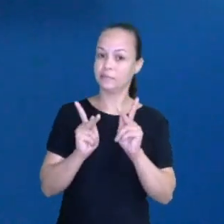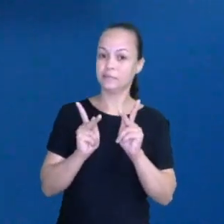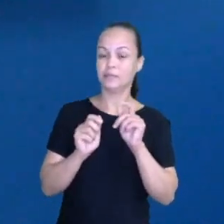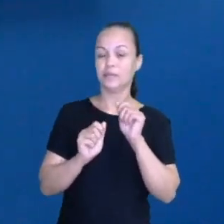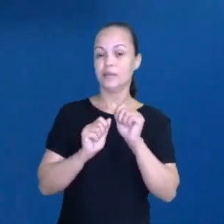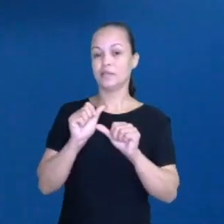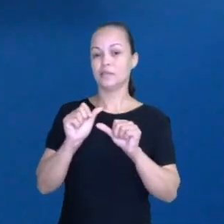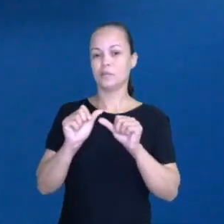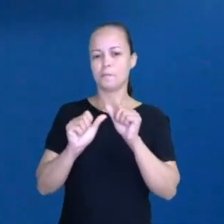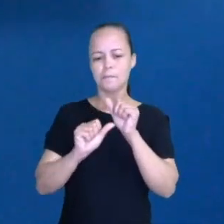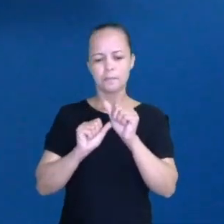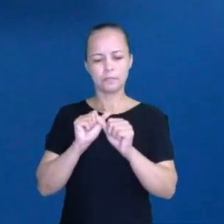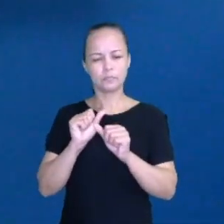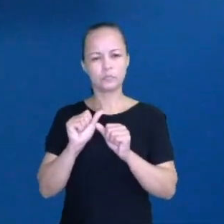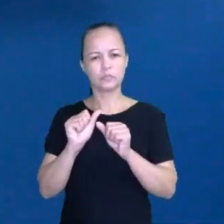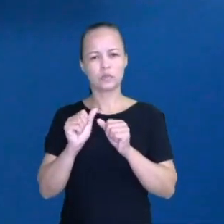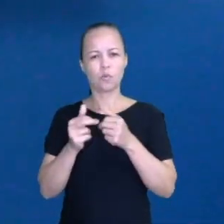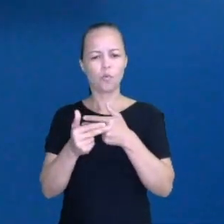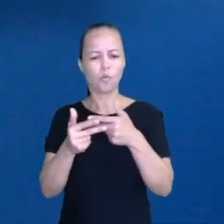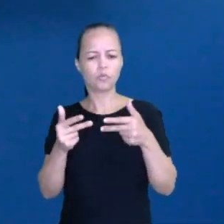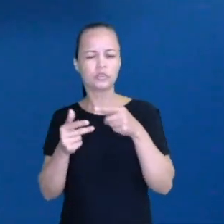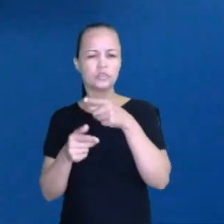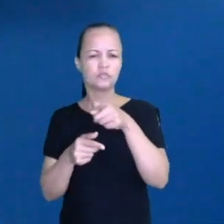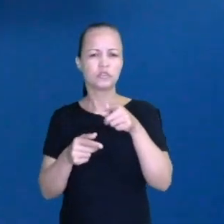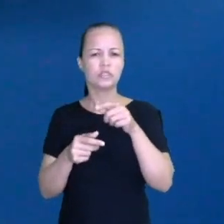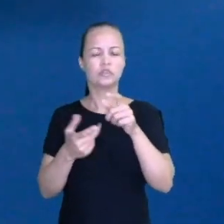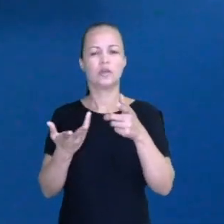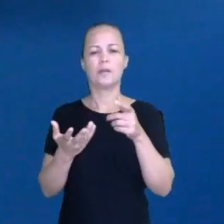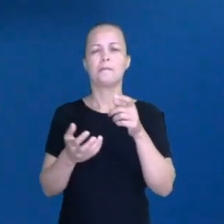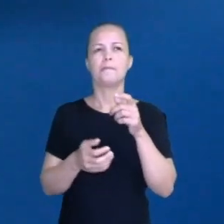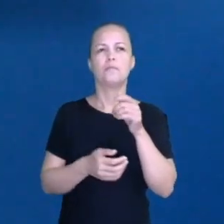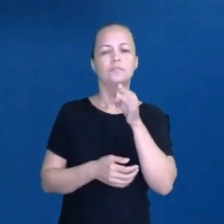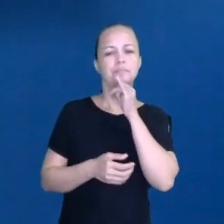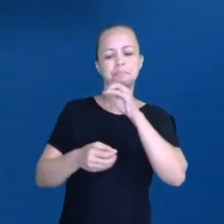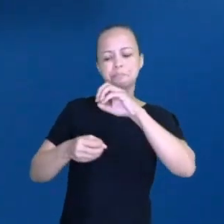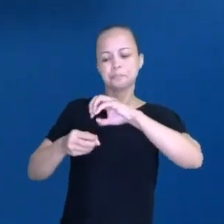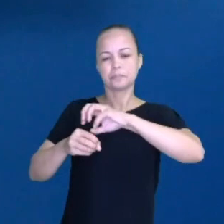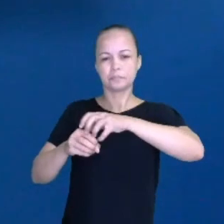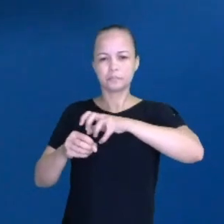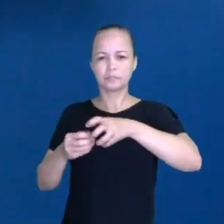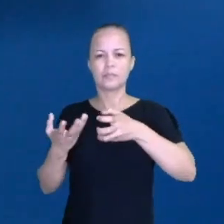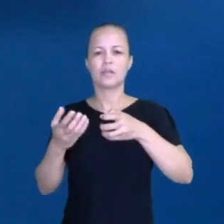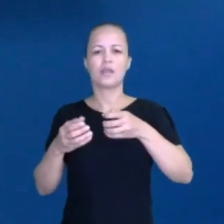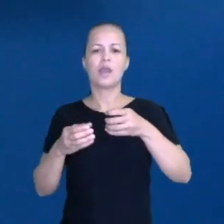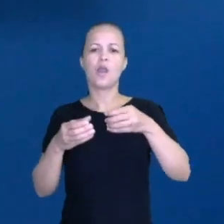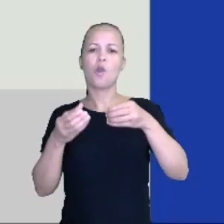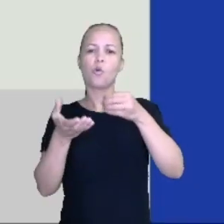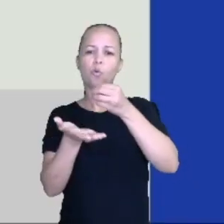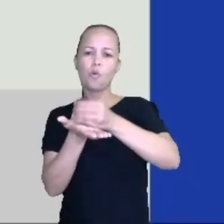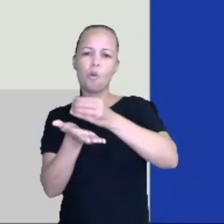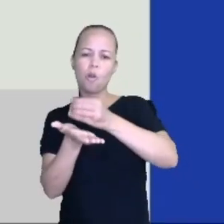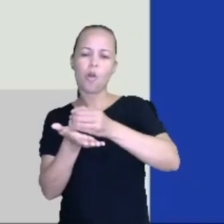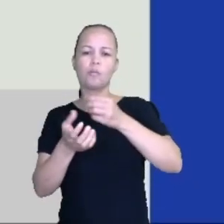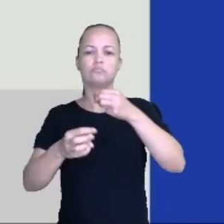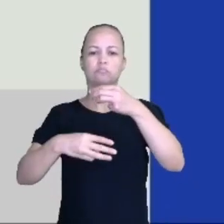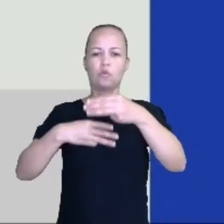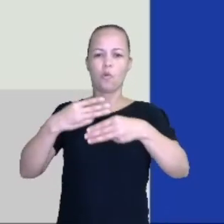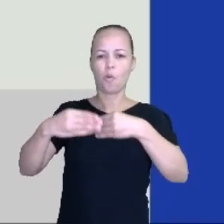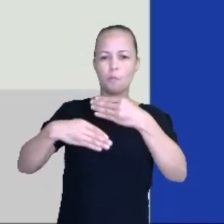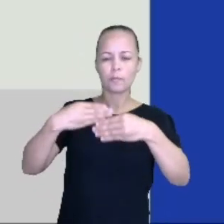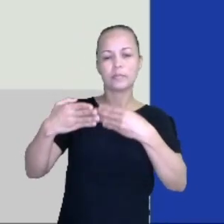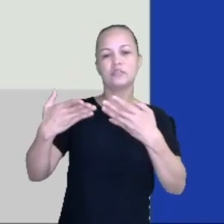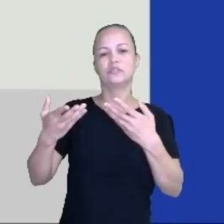brinquedos para você com coisas que você ia jogar fora, como garrafas de plásticos, copos descartáveis, rolos de papel